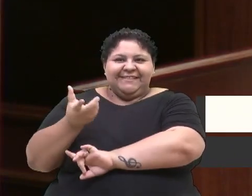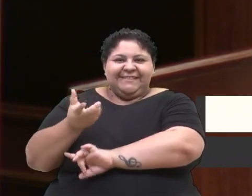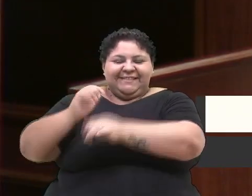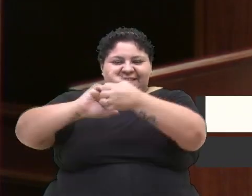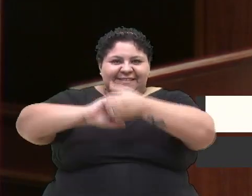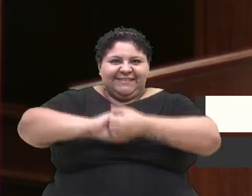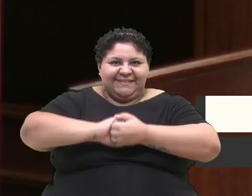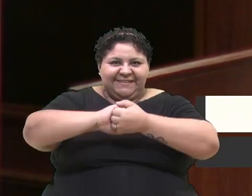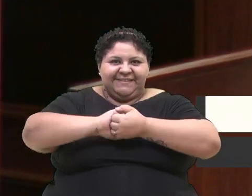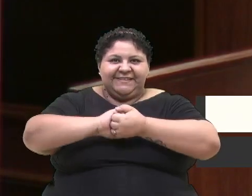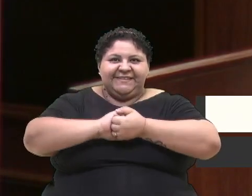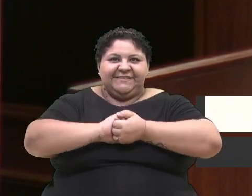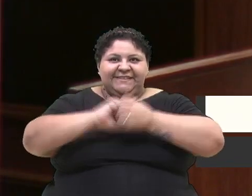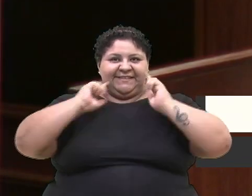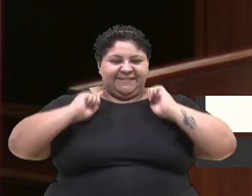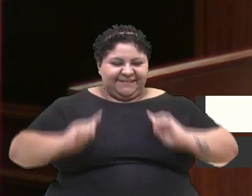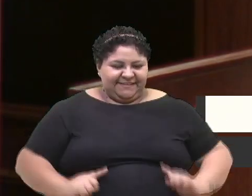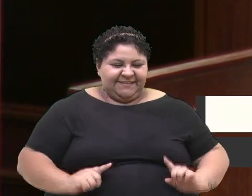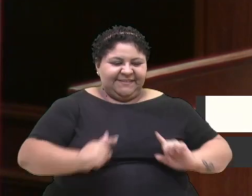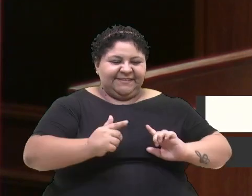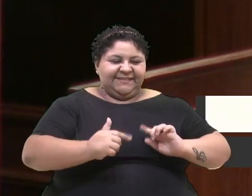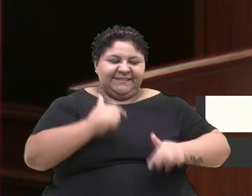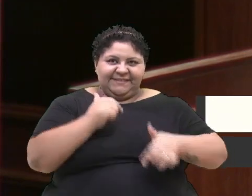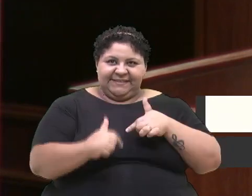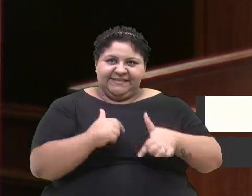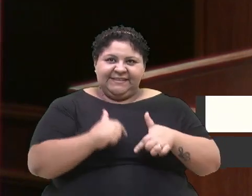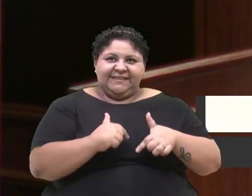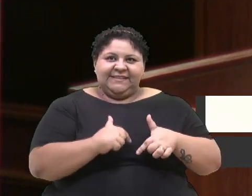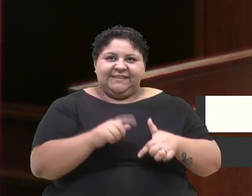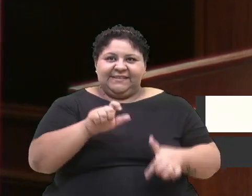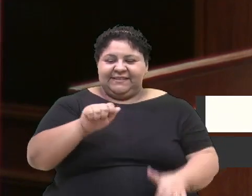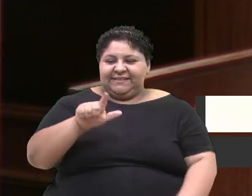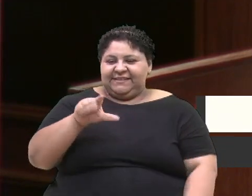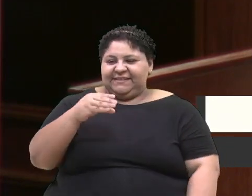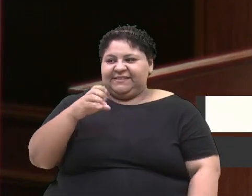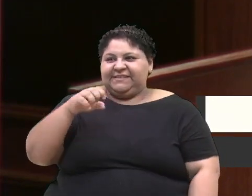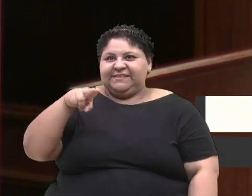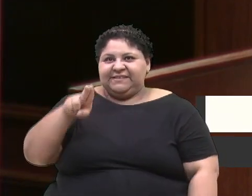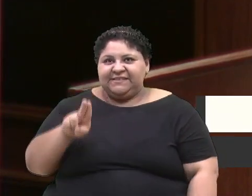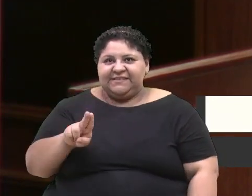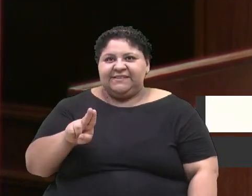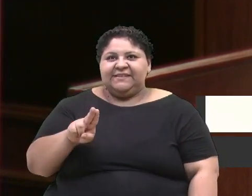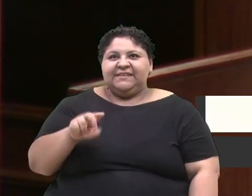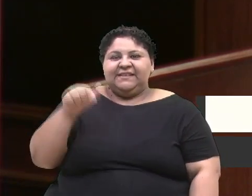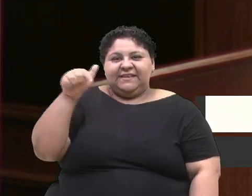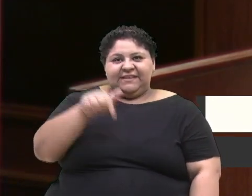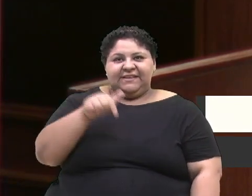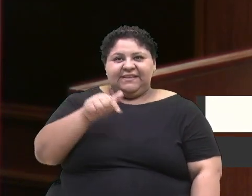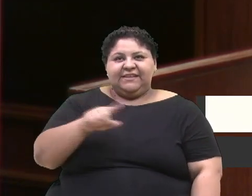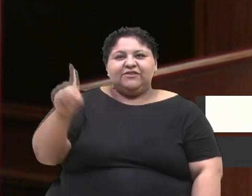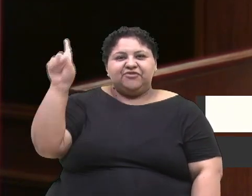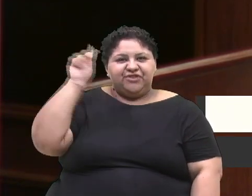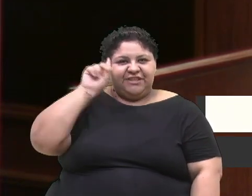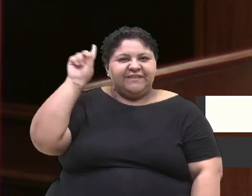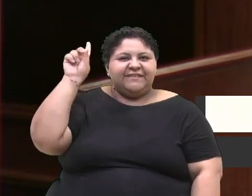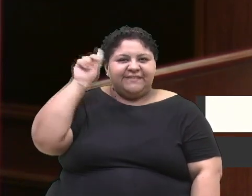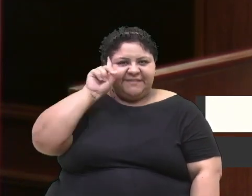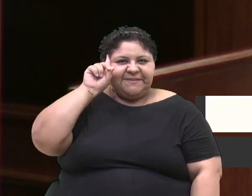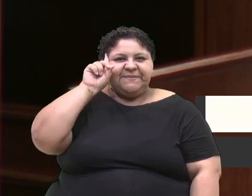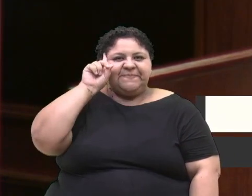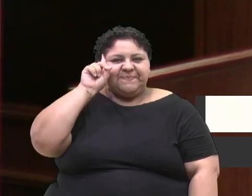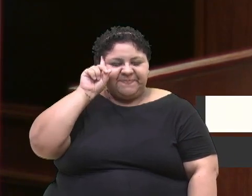cumprimentar ao gerente operacional, o Alceu Tomé, que é o que está lá no dia a dia,